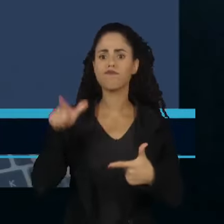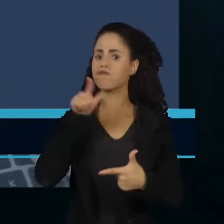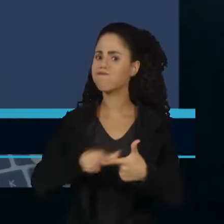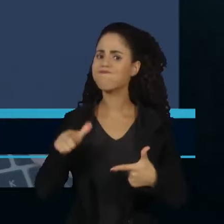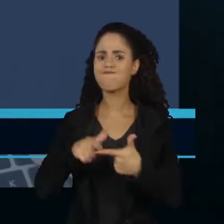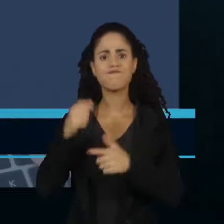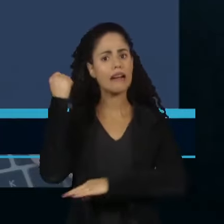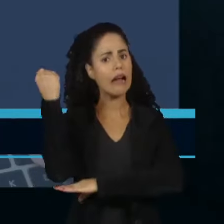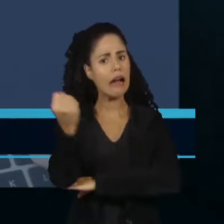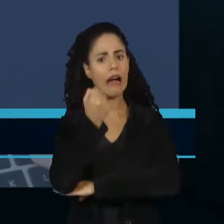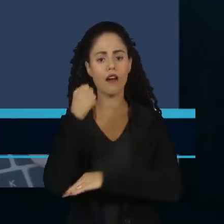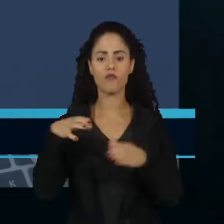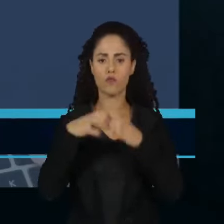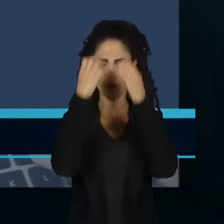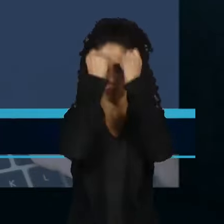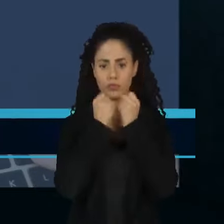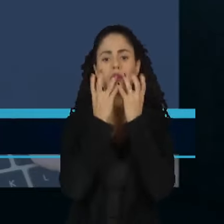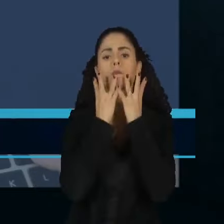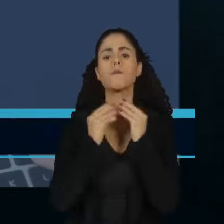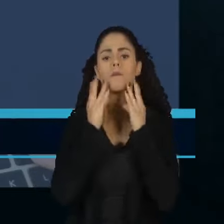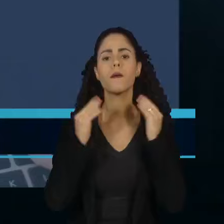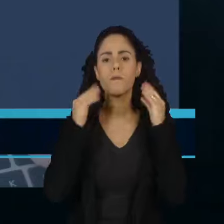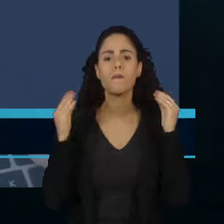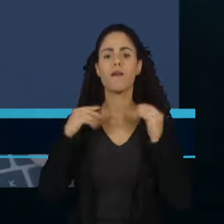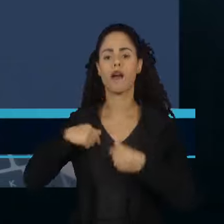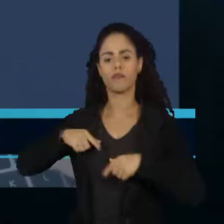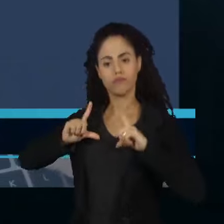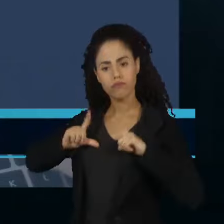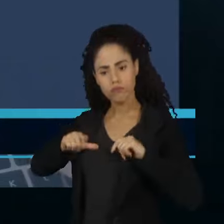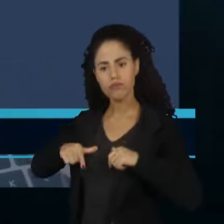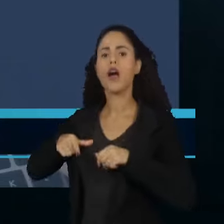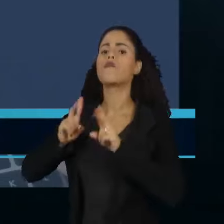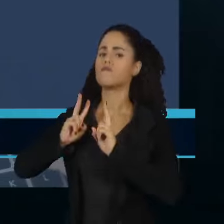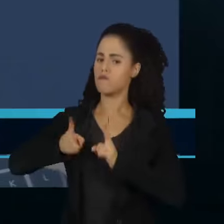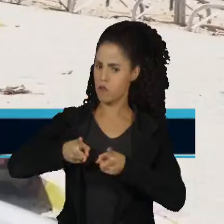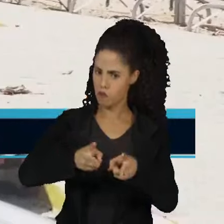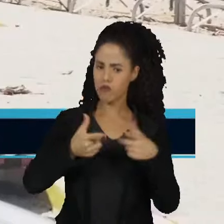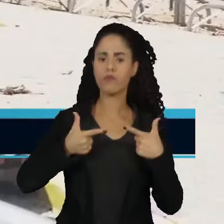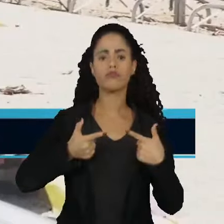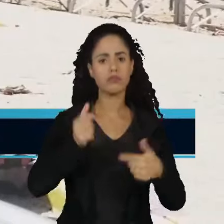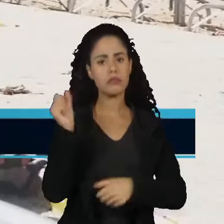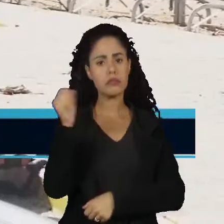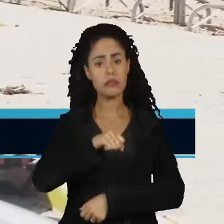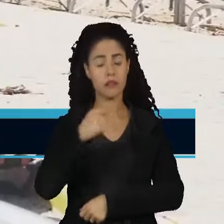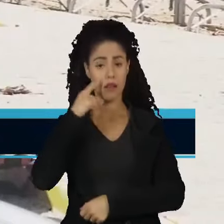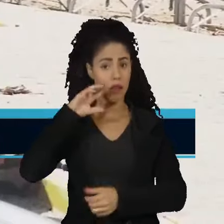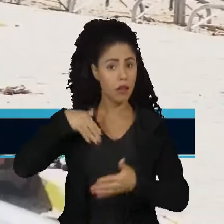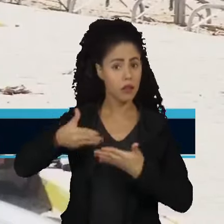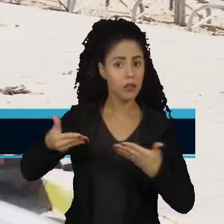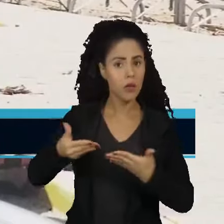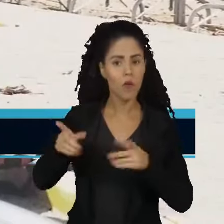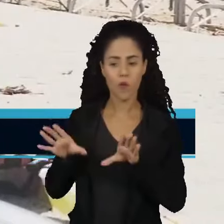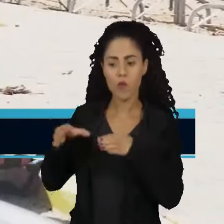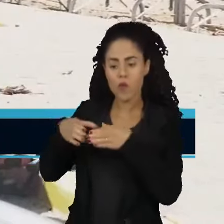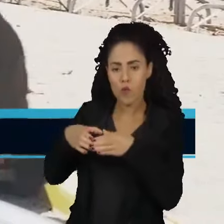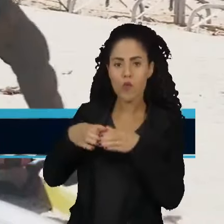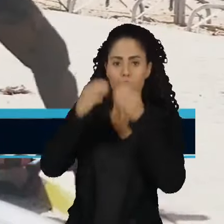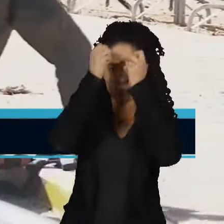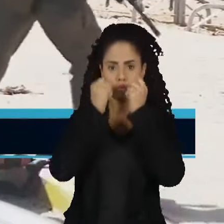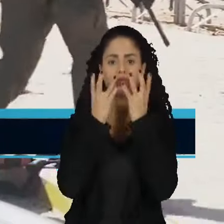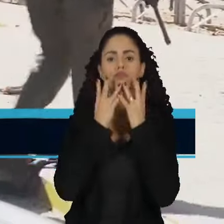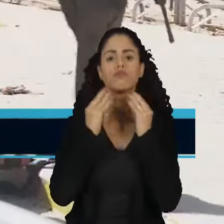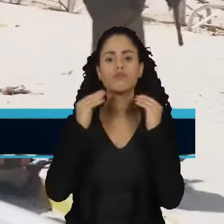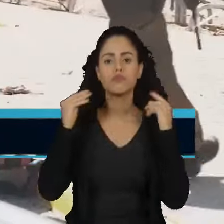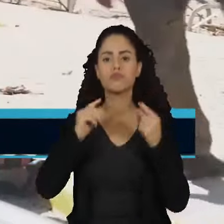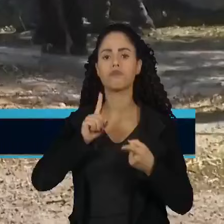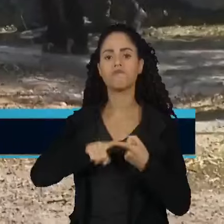do Hezbollah que não irá impedir Israel de continuar em guerra. Até o momento, o grupo extremista não